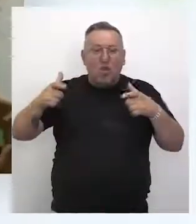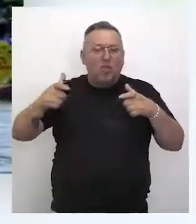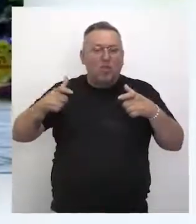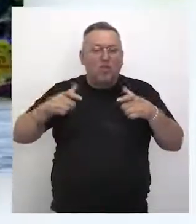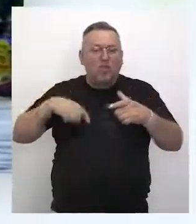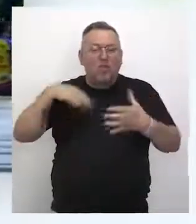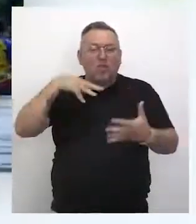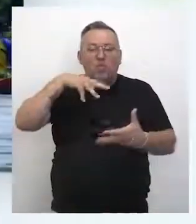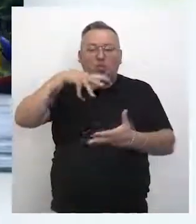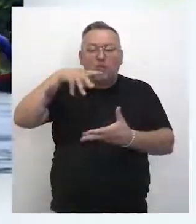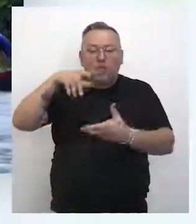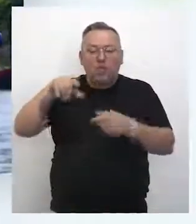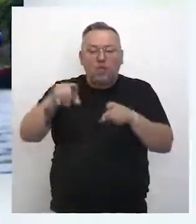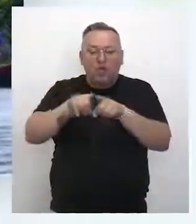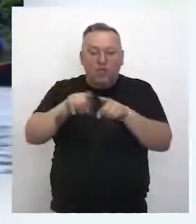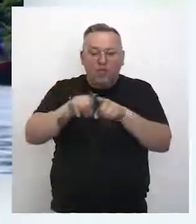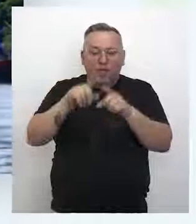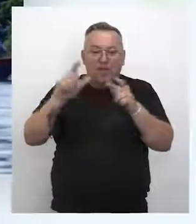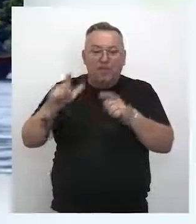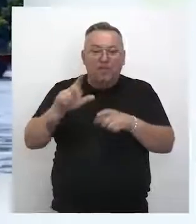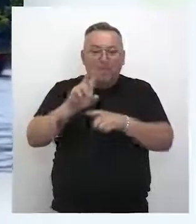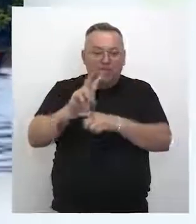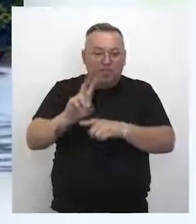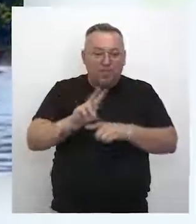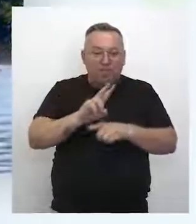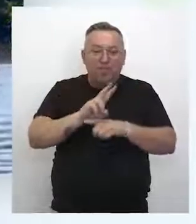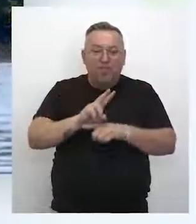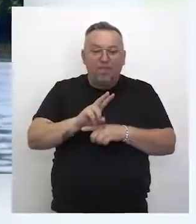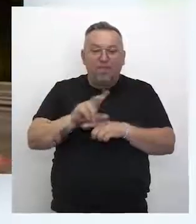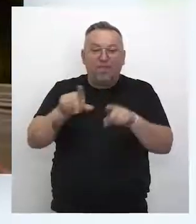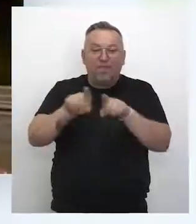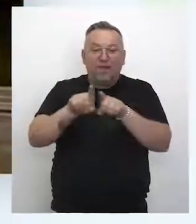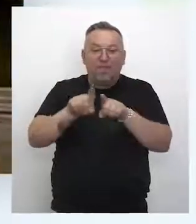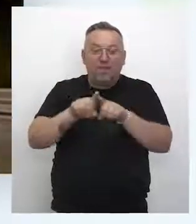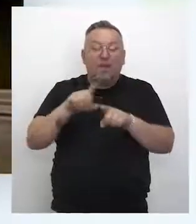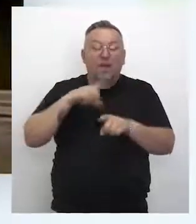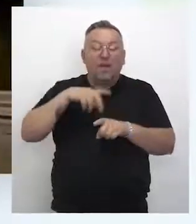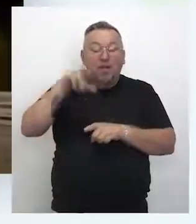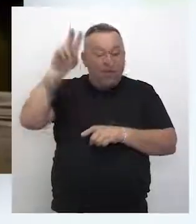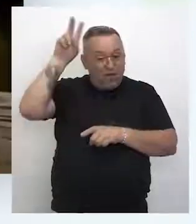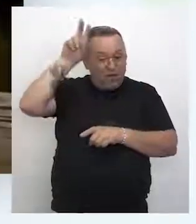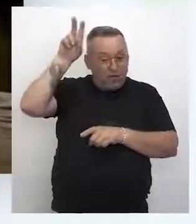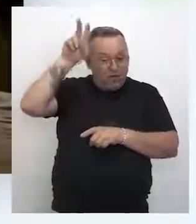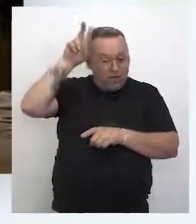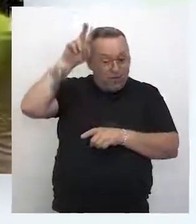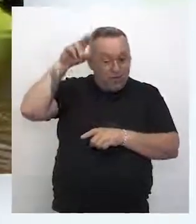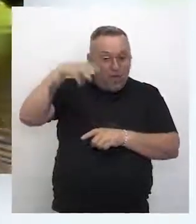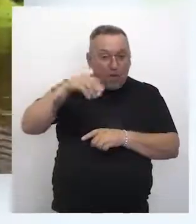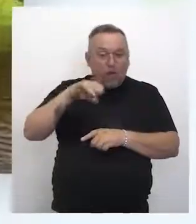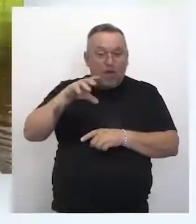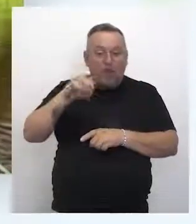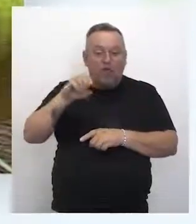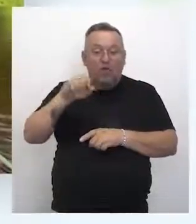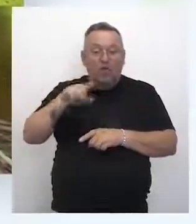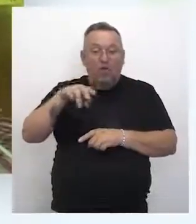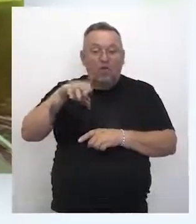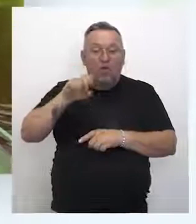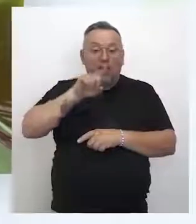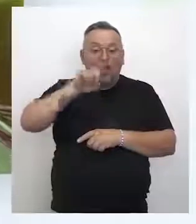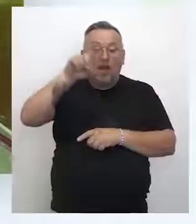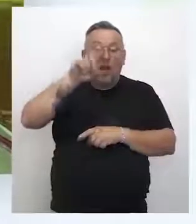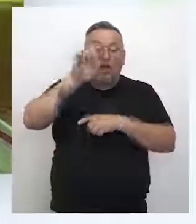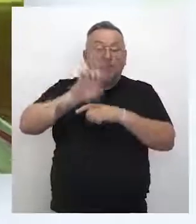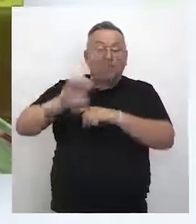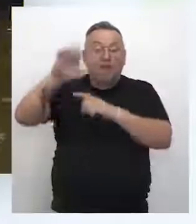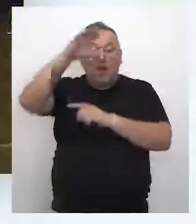mundo. Comunidades das áreas de reserva do Mamirauá e Amanã, na região do Médio Solimões, no estado do Amazonas,